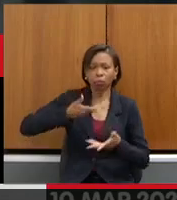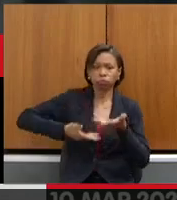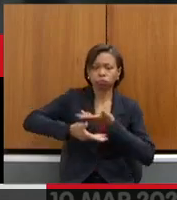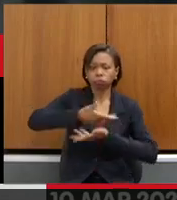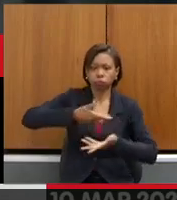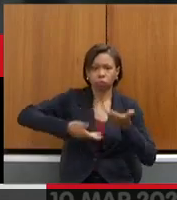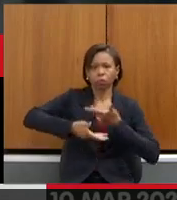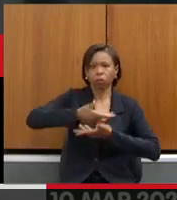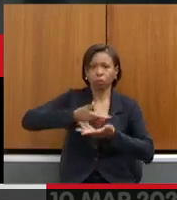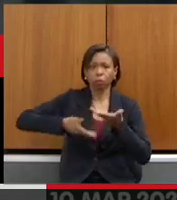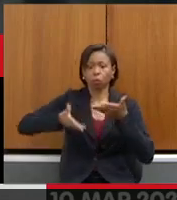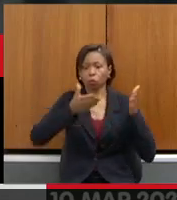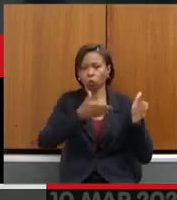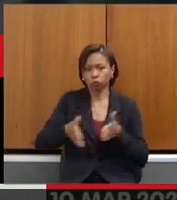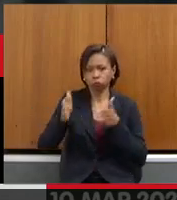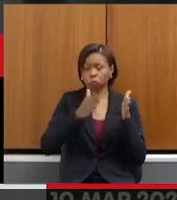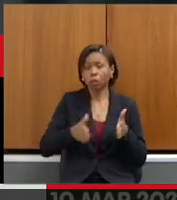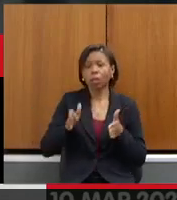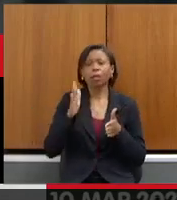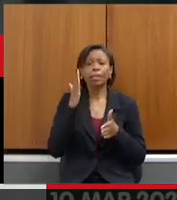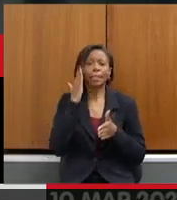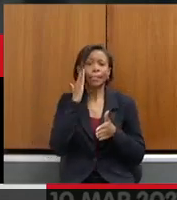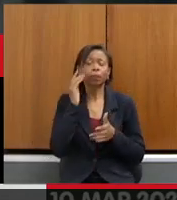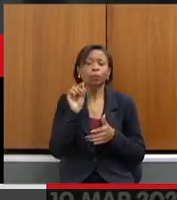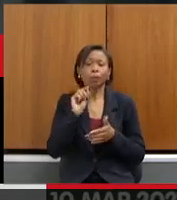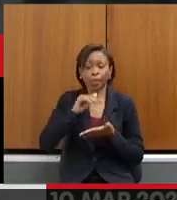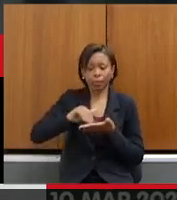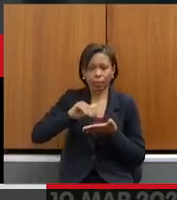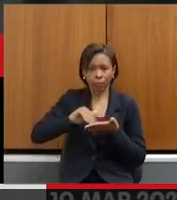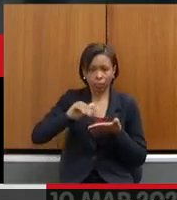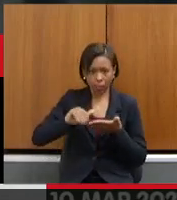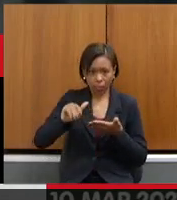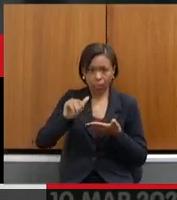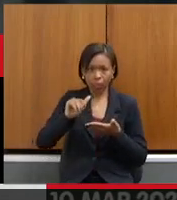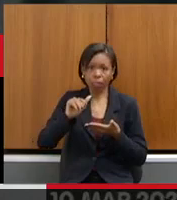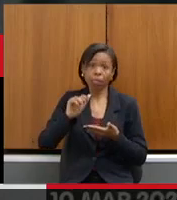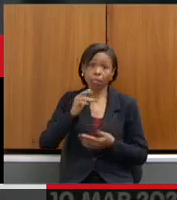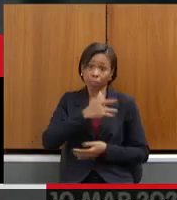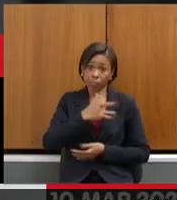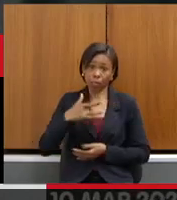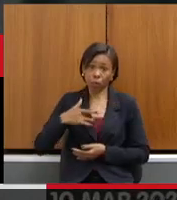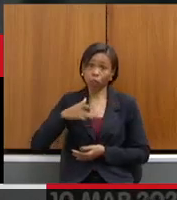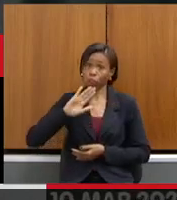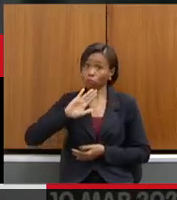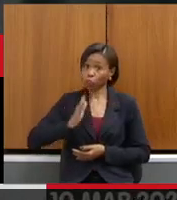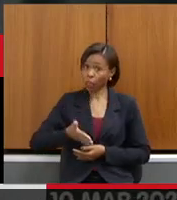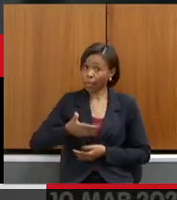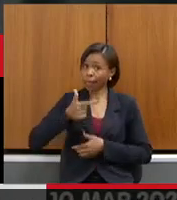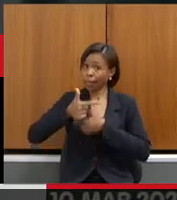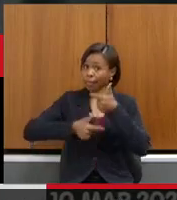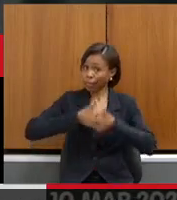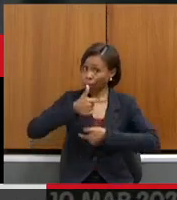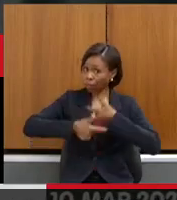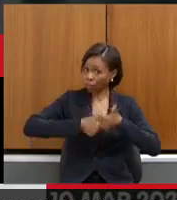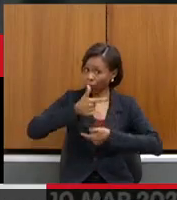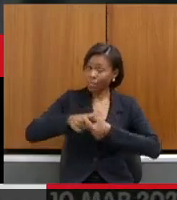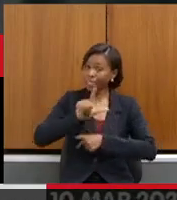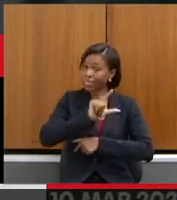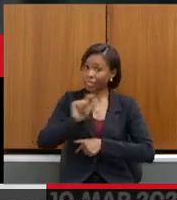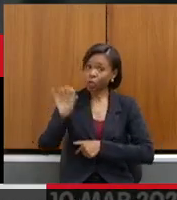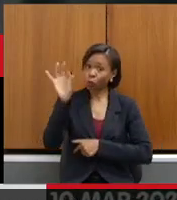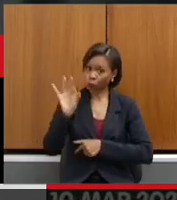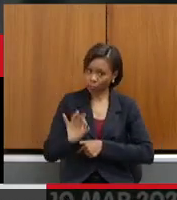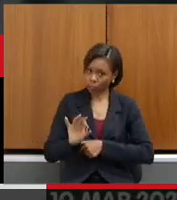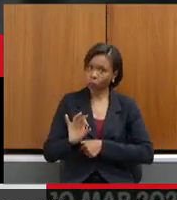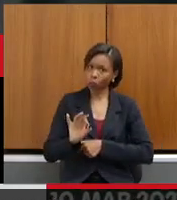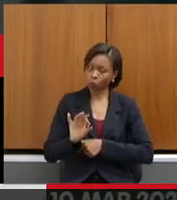que todos e o que a Secretaria Estadual de Saúde ela tá trabalha a sem por cento da sua operação e momentos